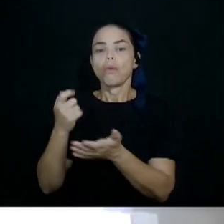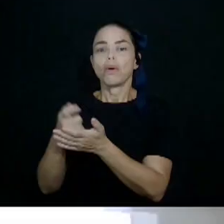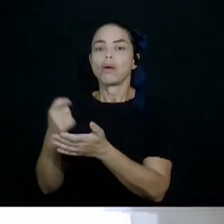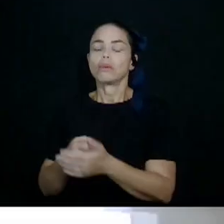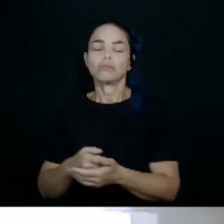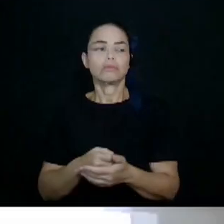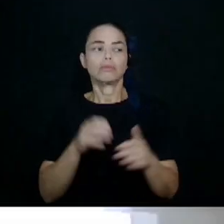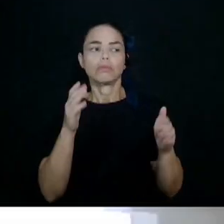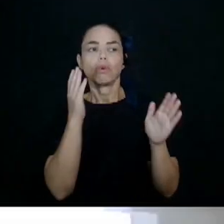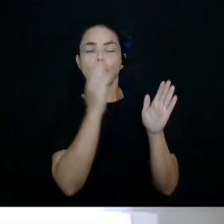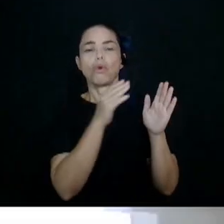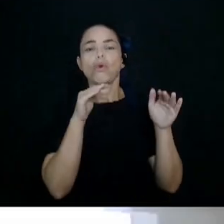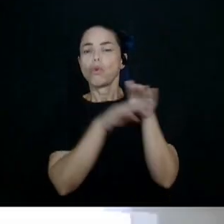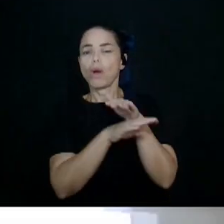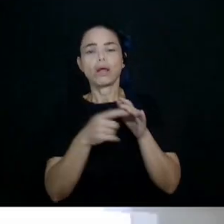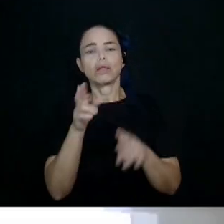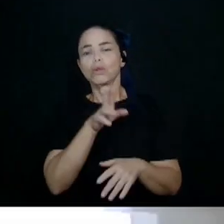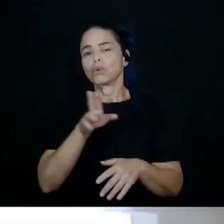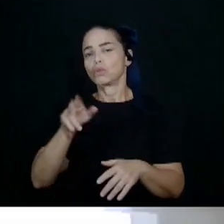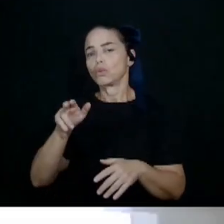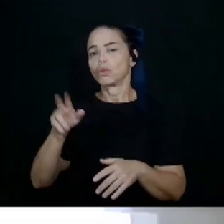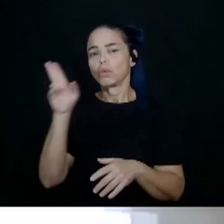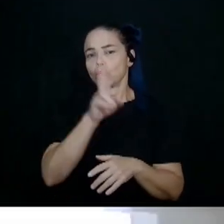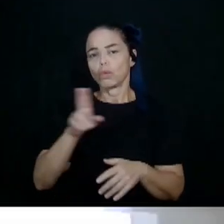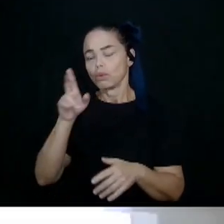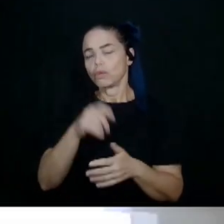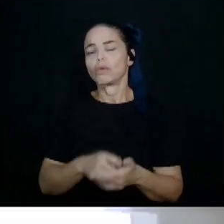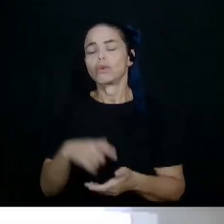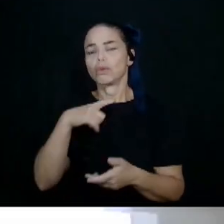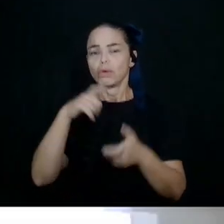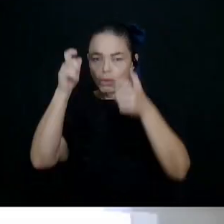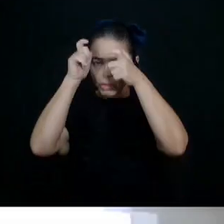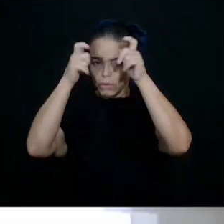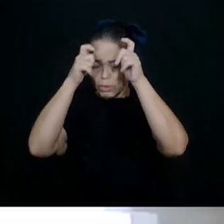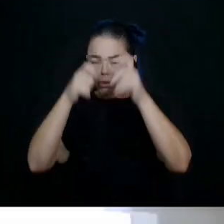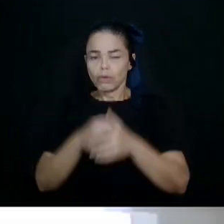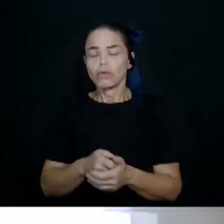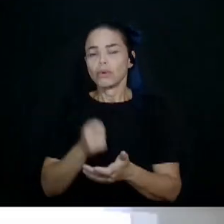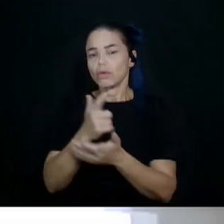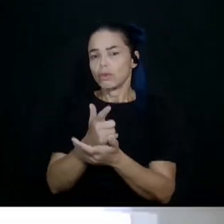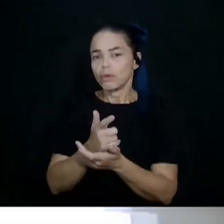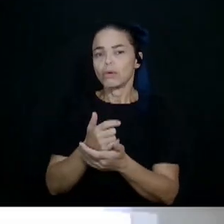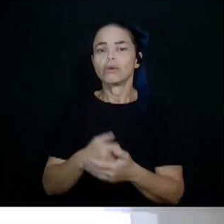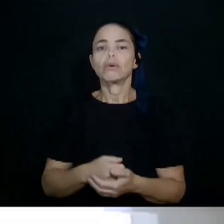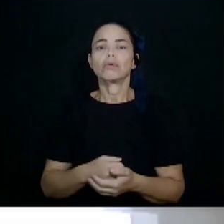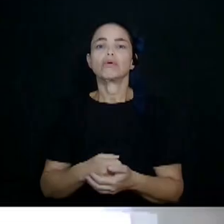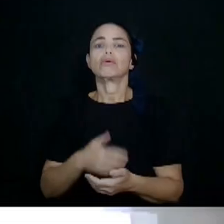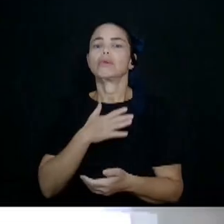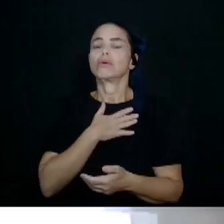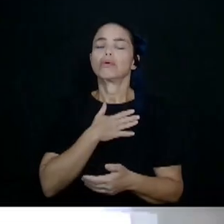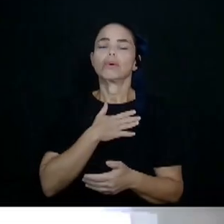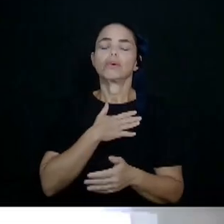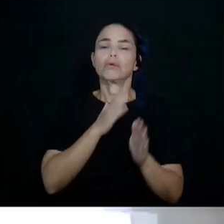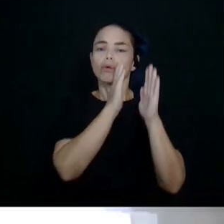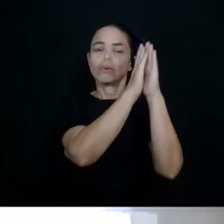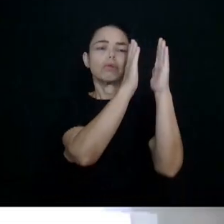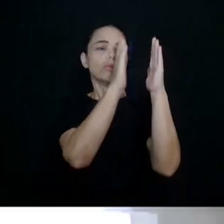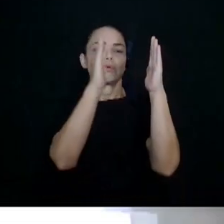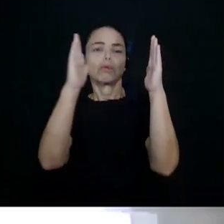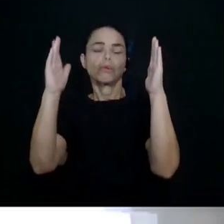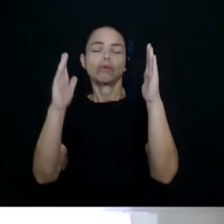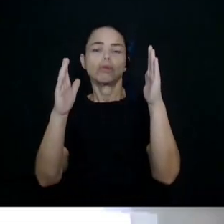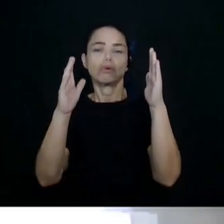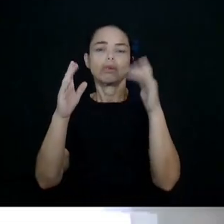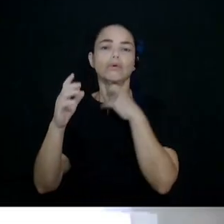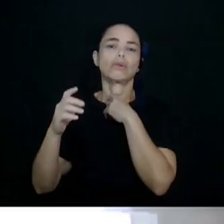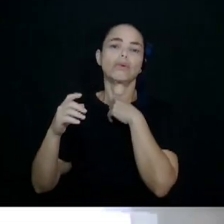Não é incomum que a gente escute em pessoas que têm transtorno, tem a questão de compulsão por compra, que falam, no meu guarda-roupa tem roupa que tem etiqueta. Eu fui